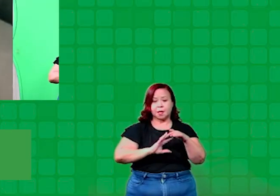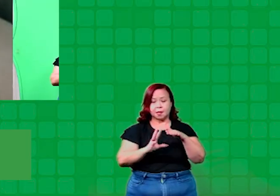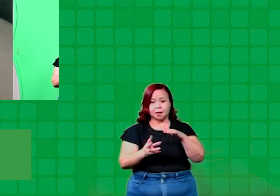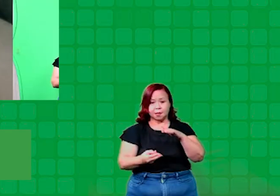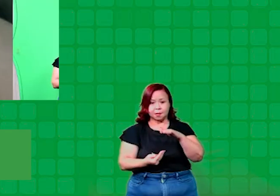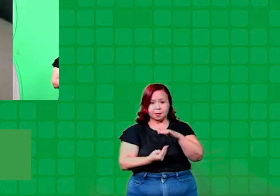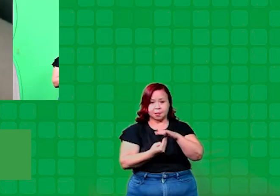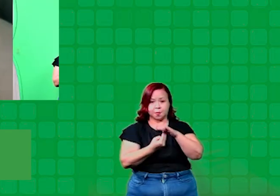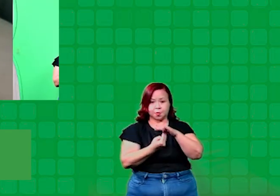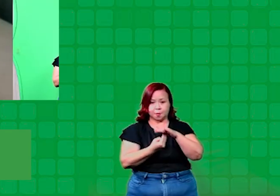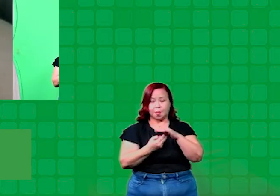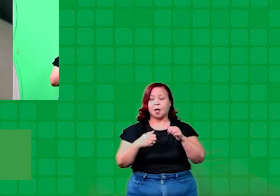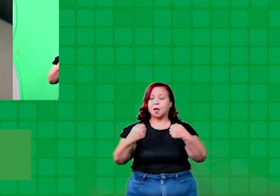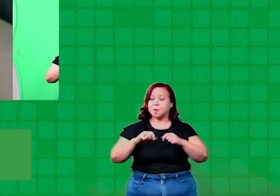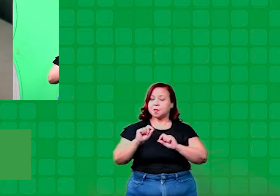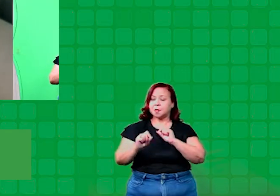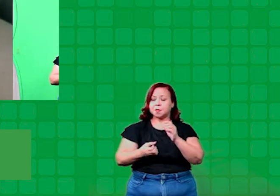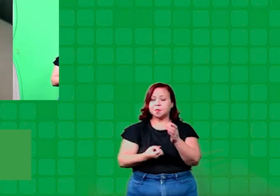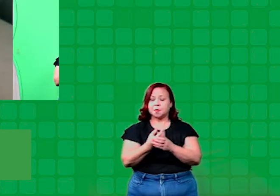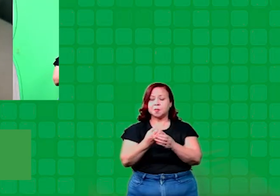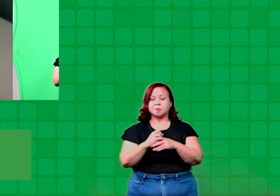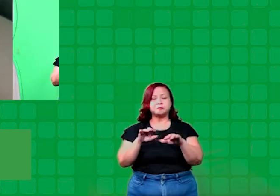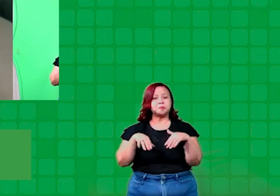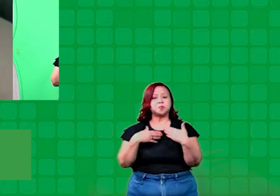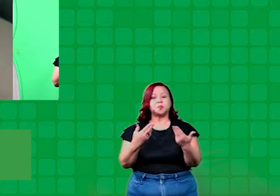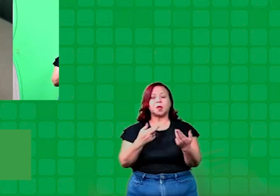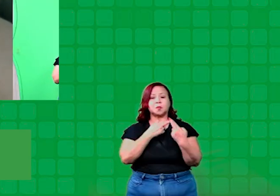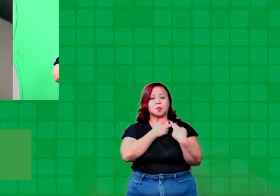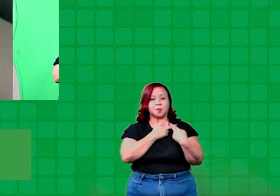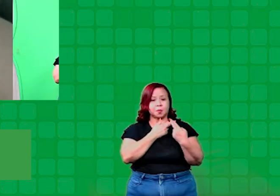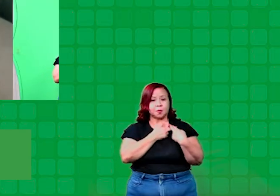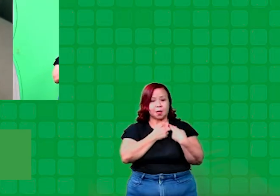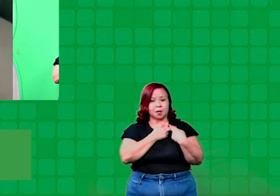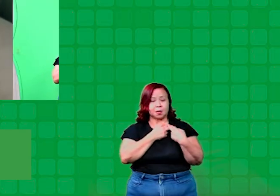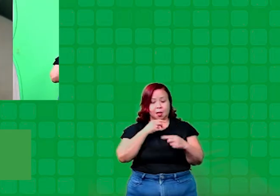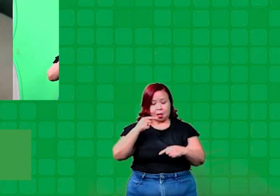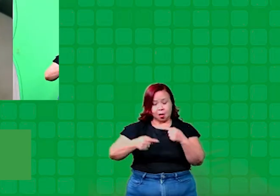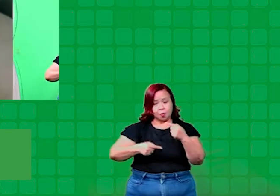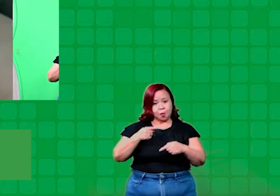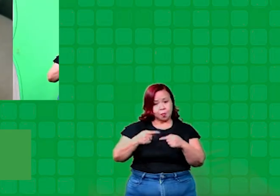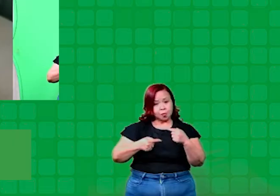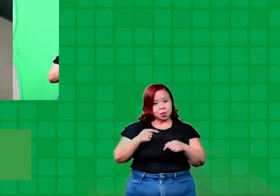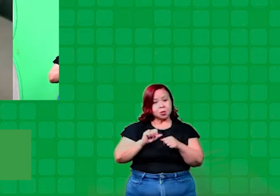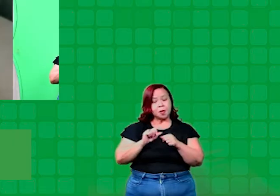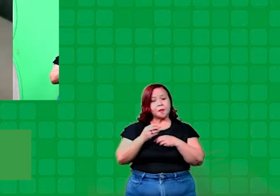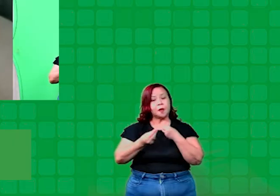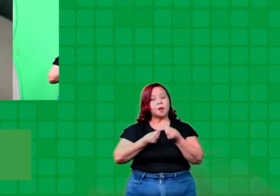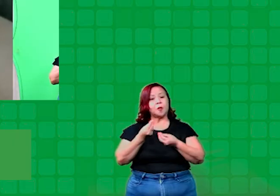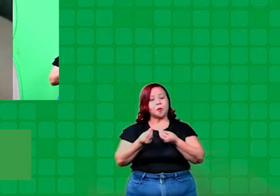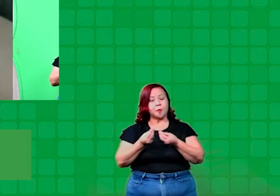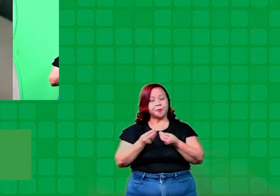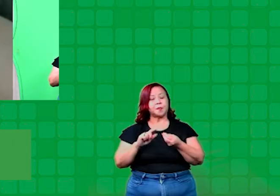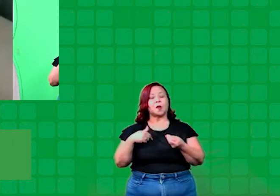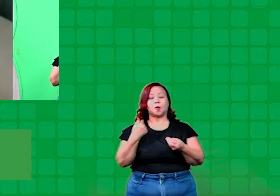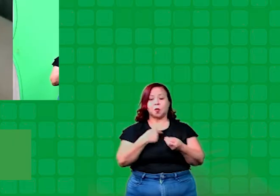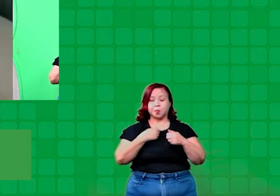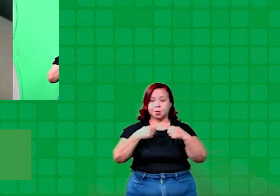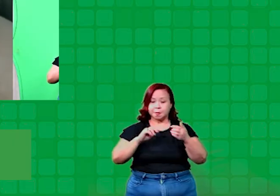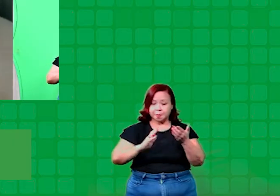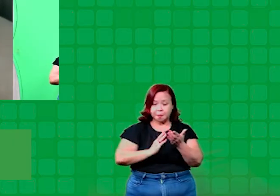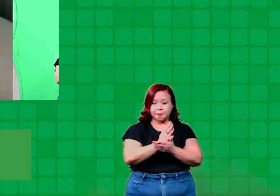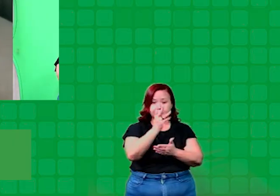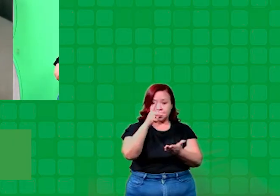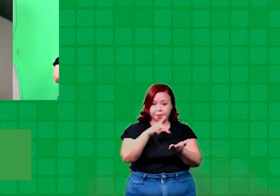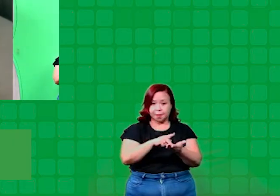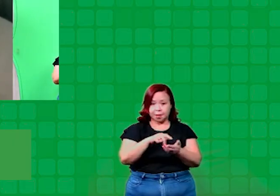tem, sim, que estabelecer quais são essas responsabilidades, e isso a política traz bem. Então, o que nós precisamos estar aprovando aqui, de fato, é